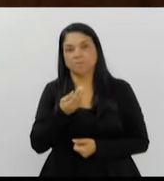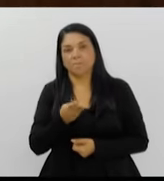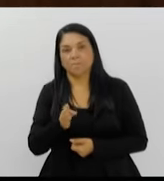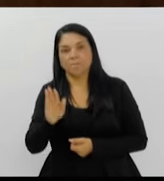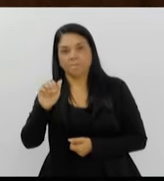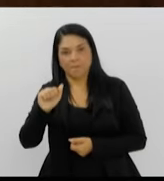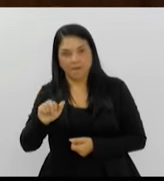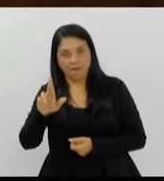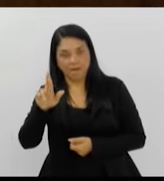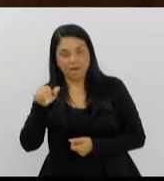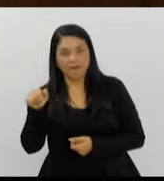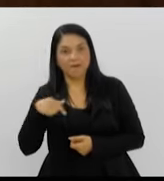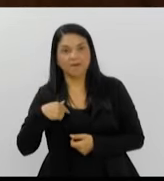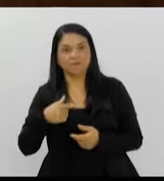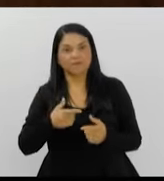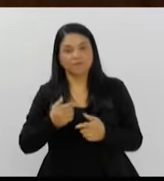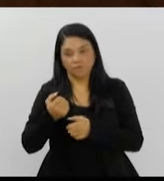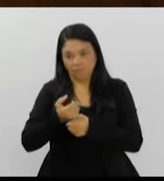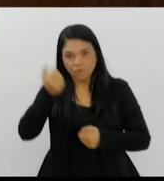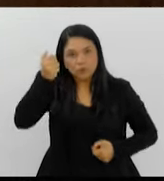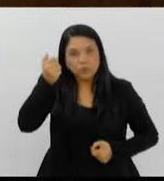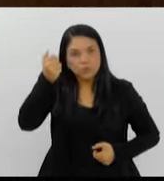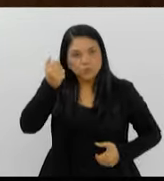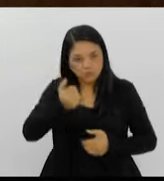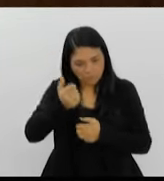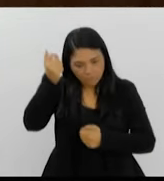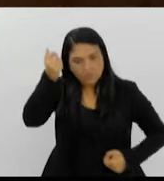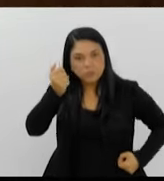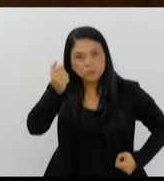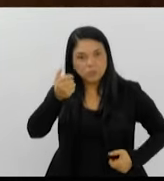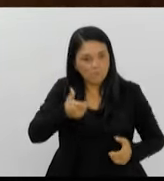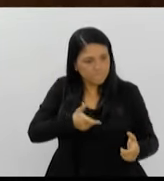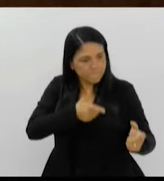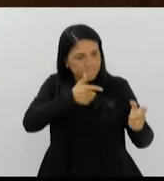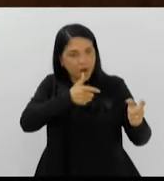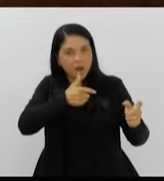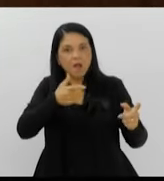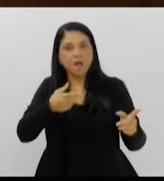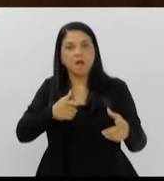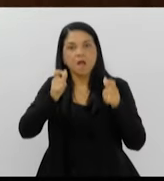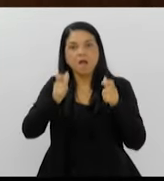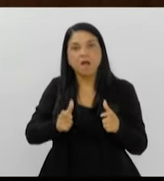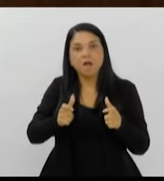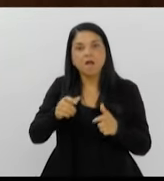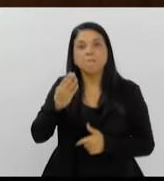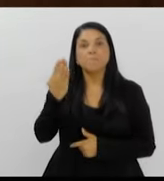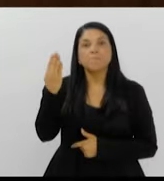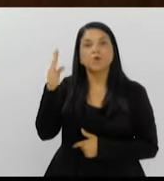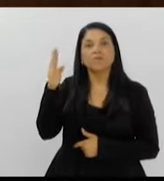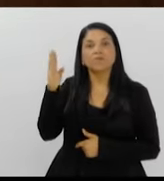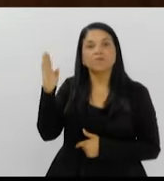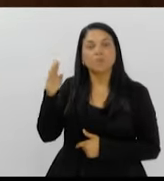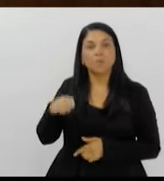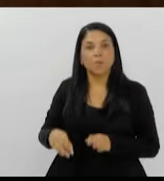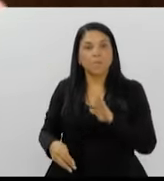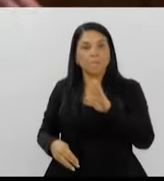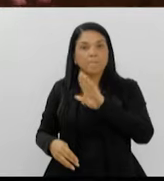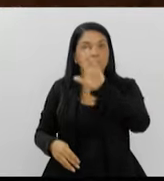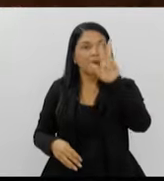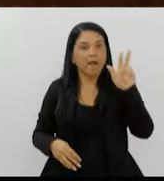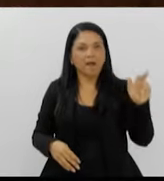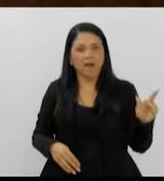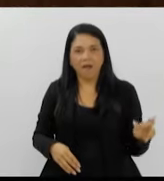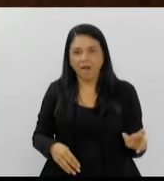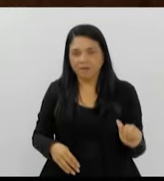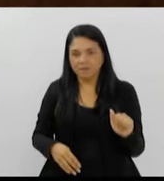fuzil nós Recebemos a notícia que nó esta roubando fuzil aqui em Botafogo barra diversas